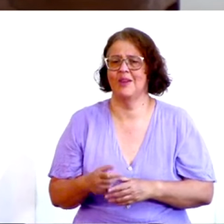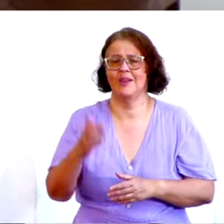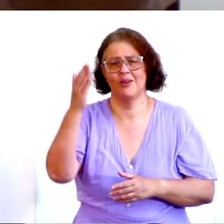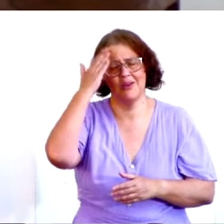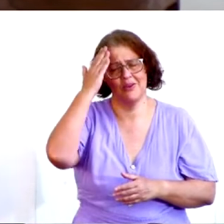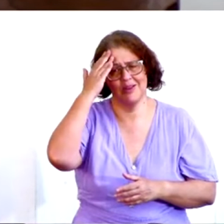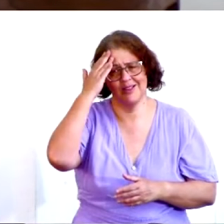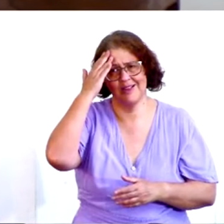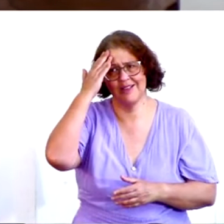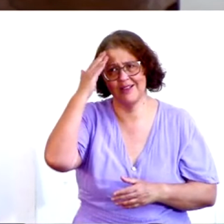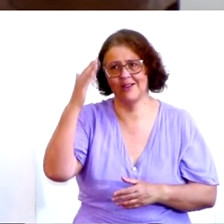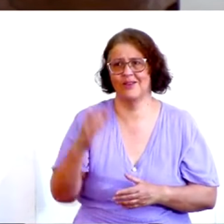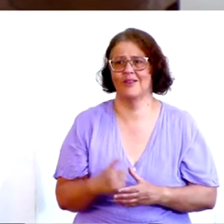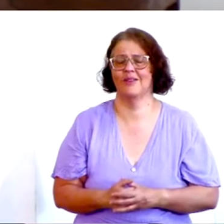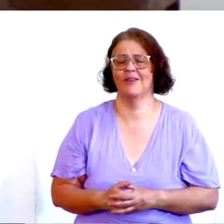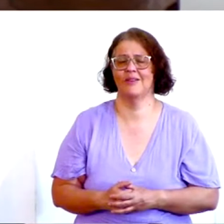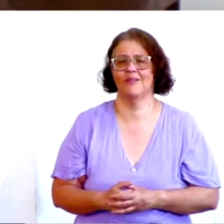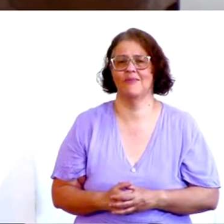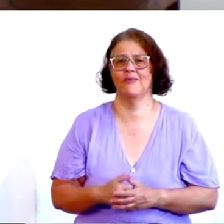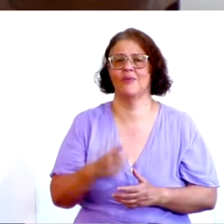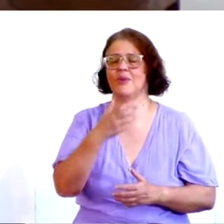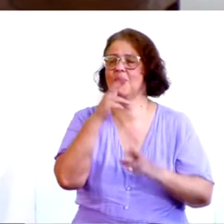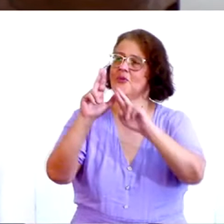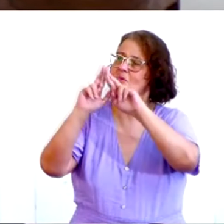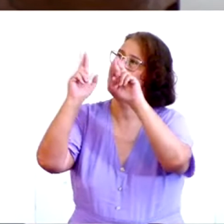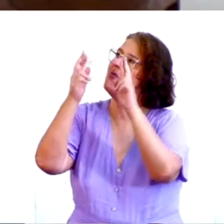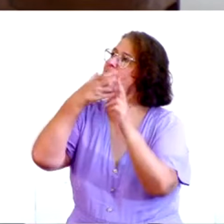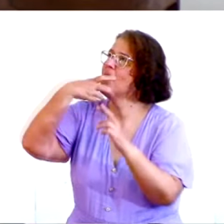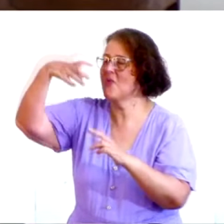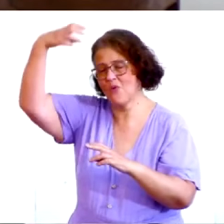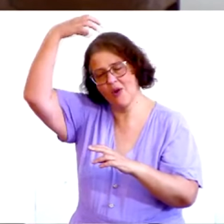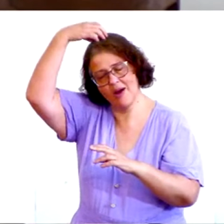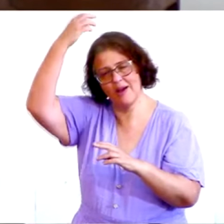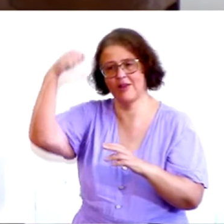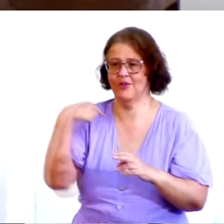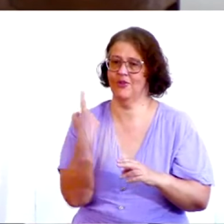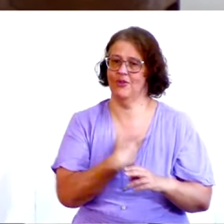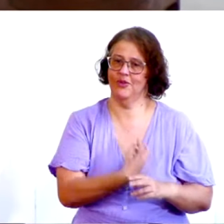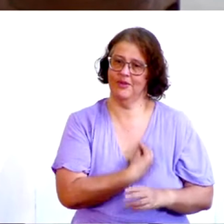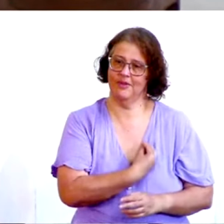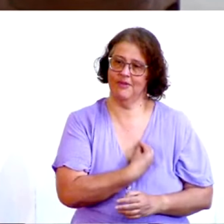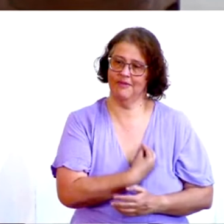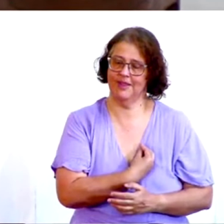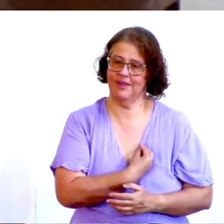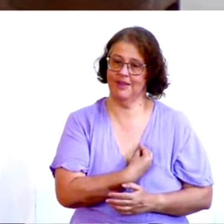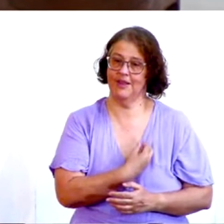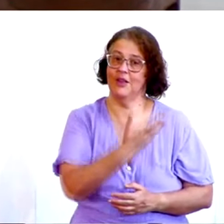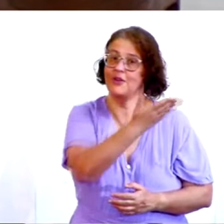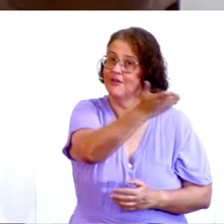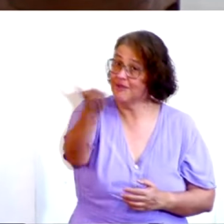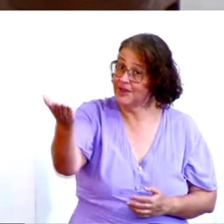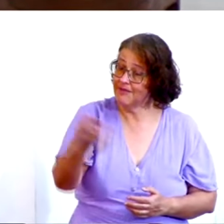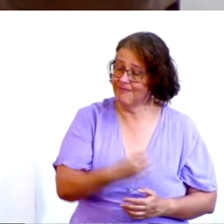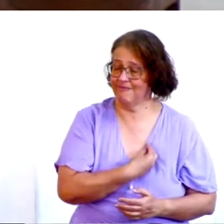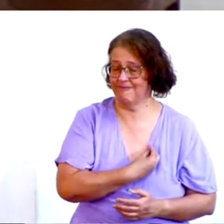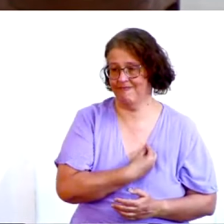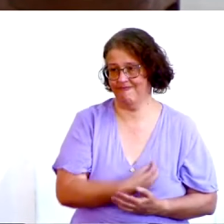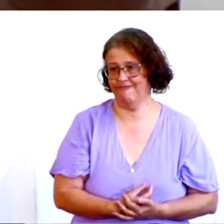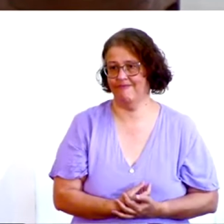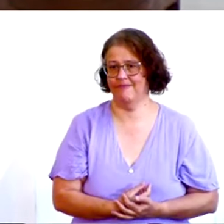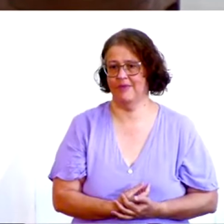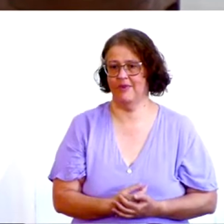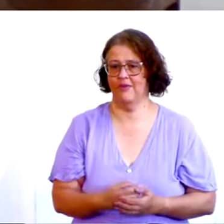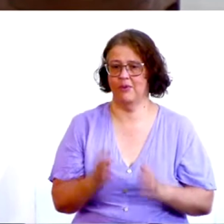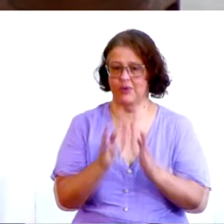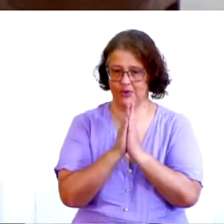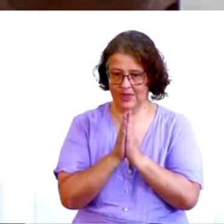veio para reinar que ele reine na nossa vida na sua vida na nossa vida Feche